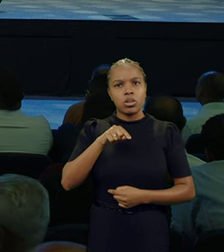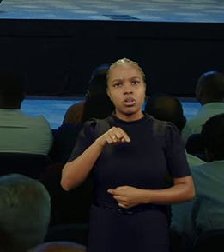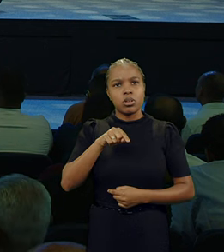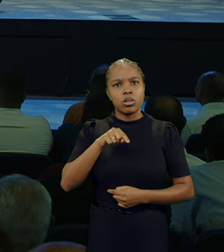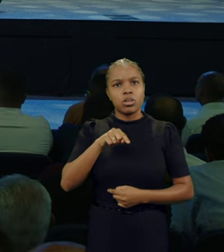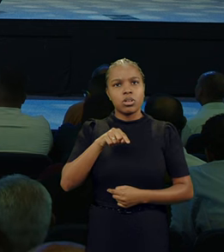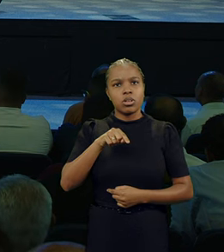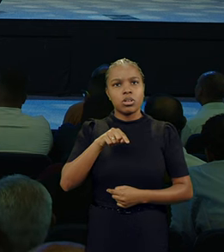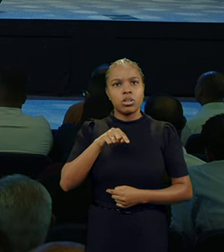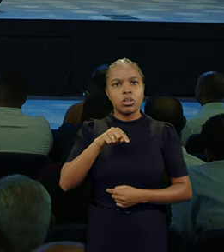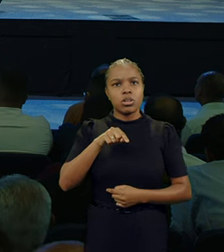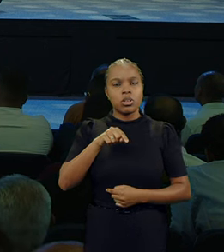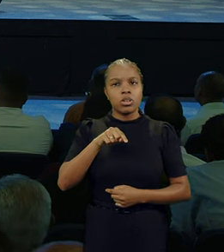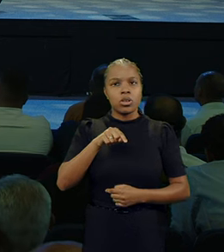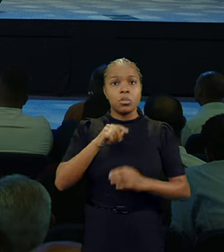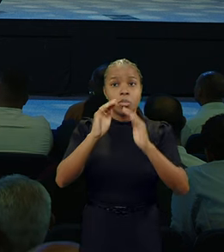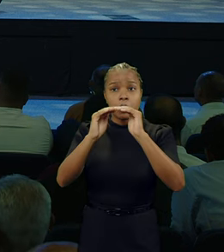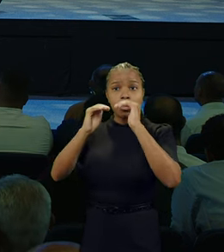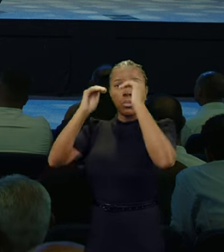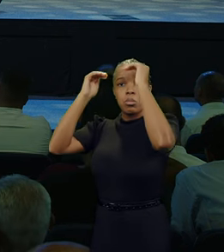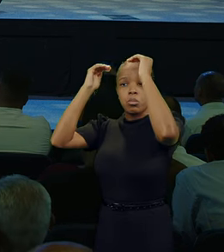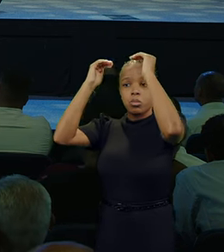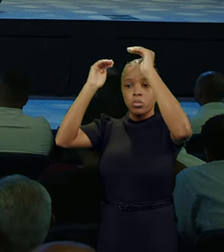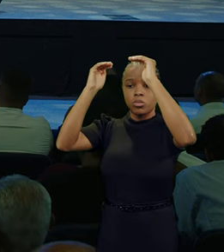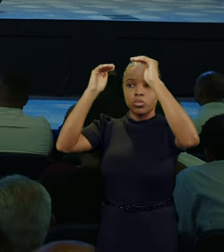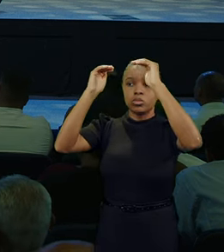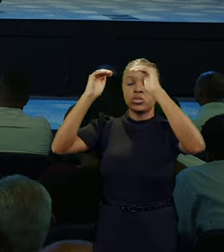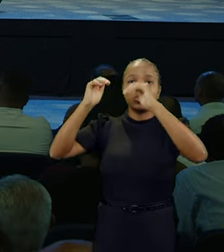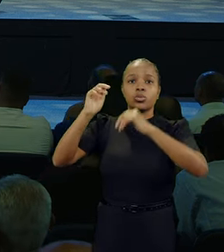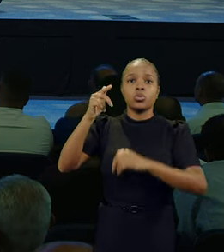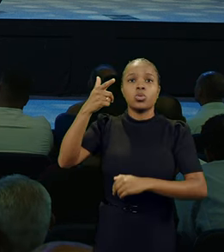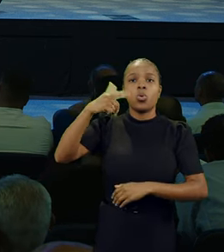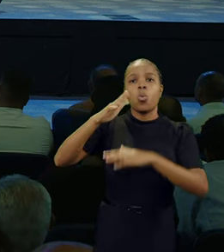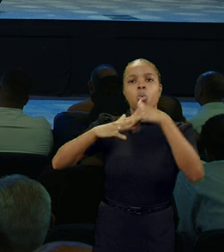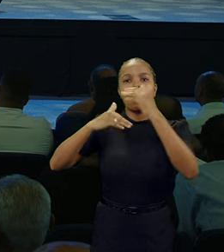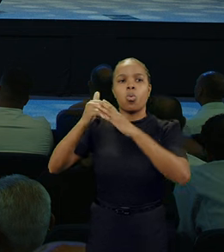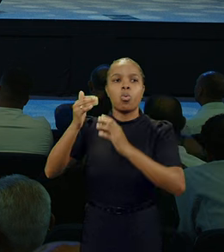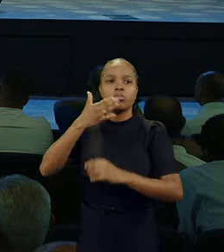Para mudar de posição ministerial, esse é o propósito?